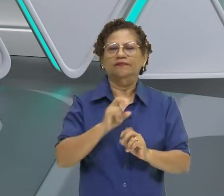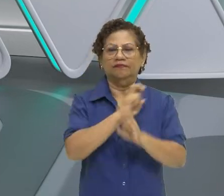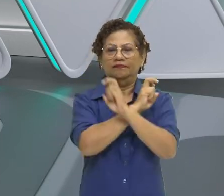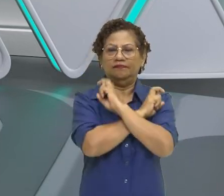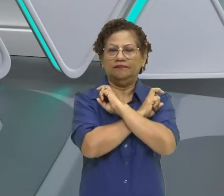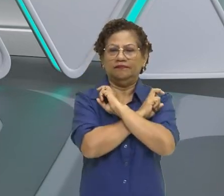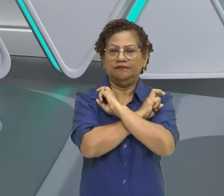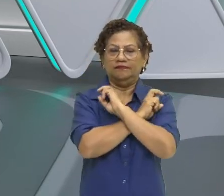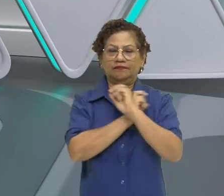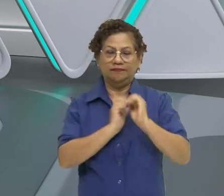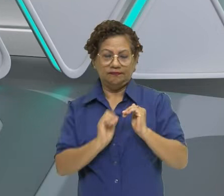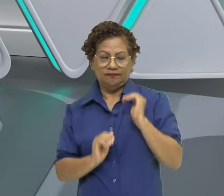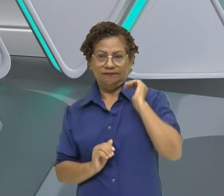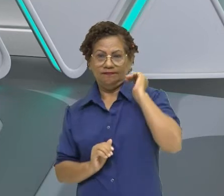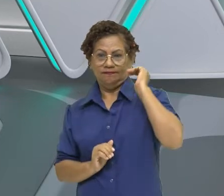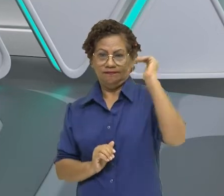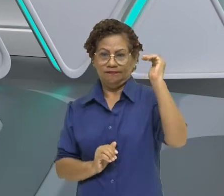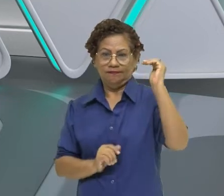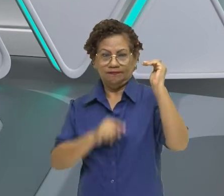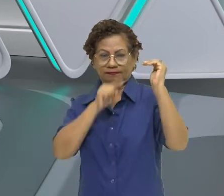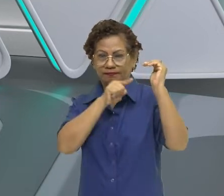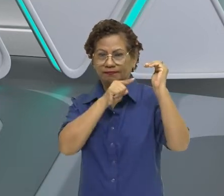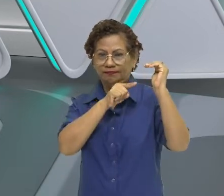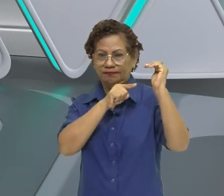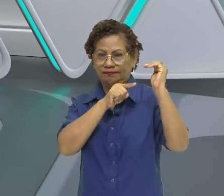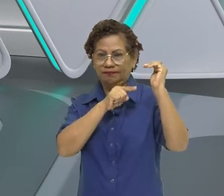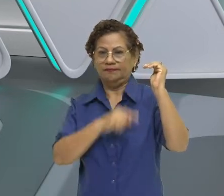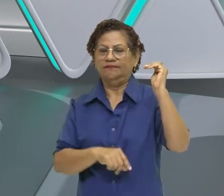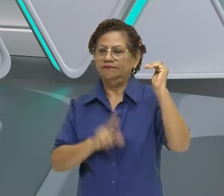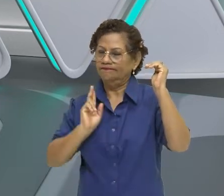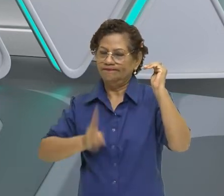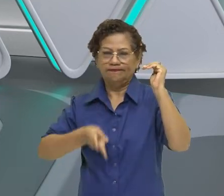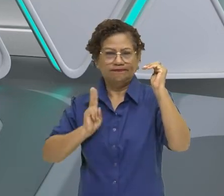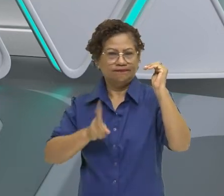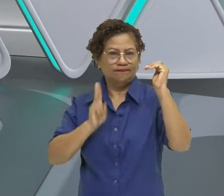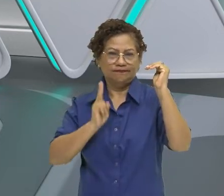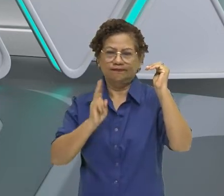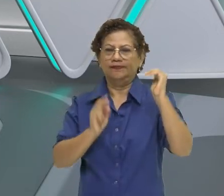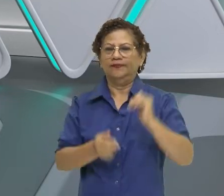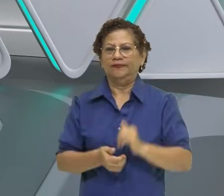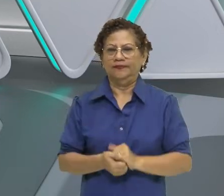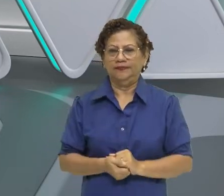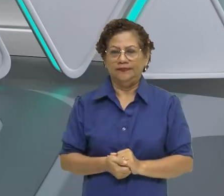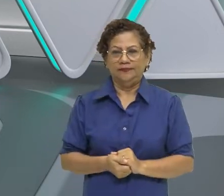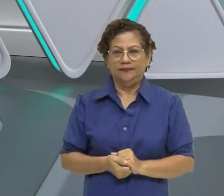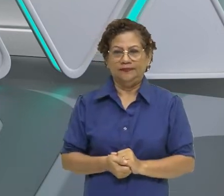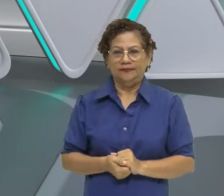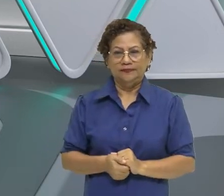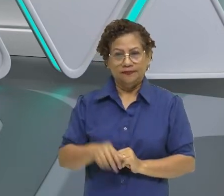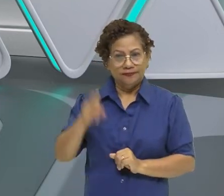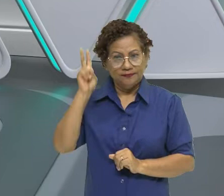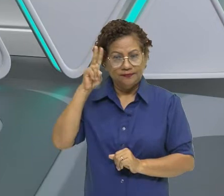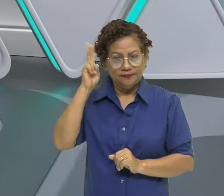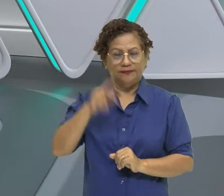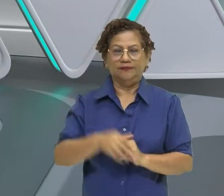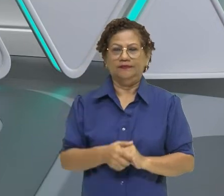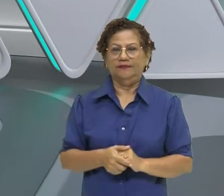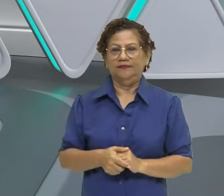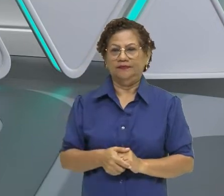vai estar representado em tamanho maior. Duas coisas para a gente lembrar da pintura egípcia. Lei da